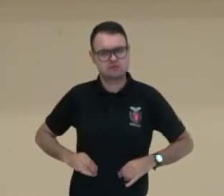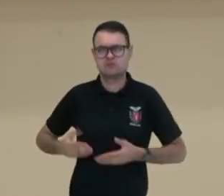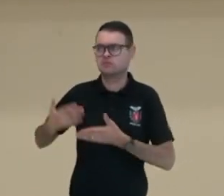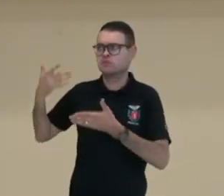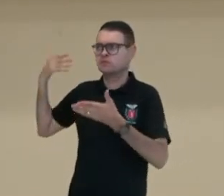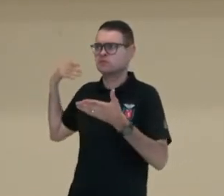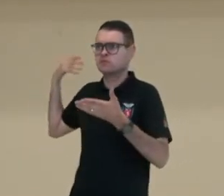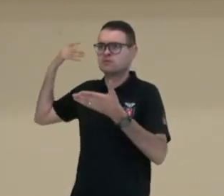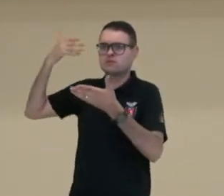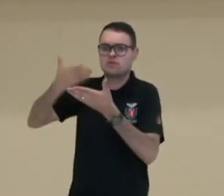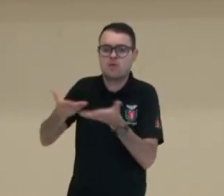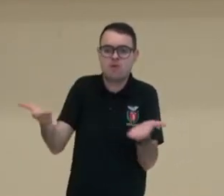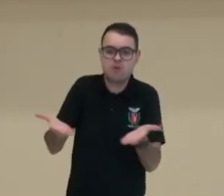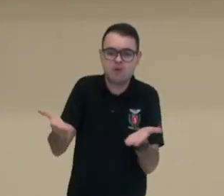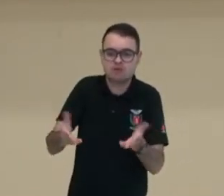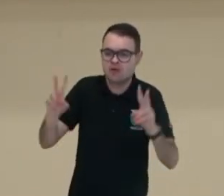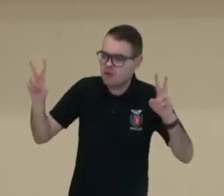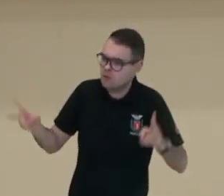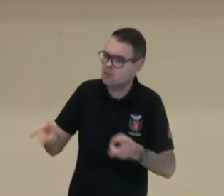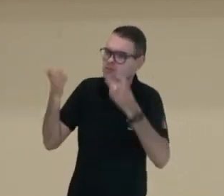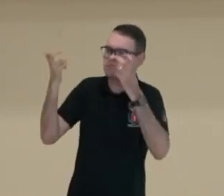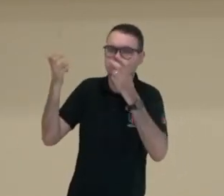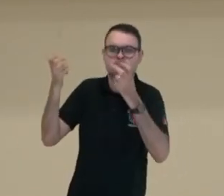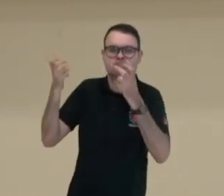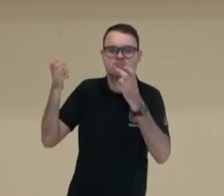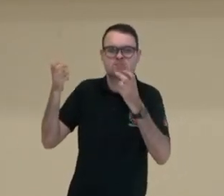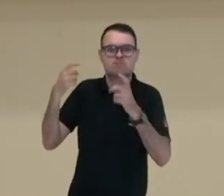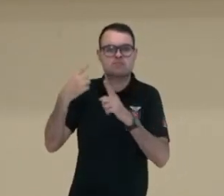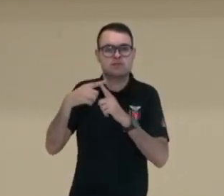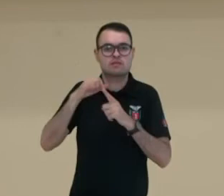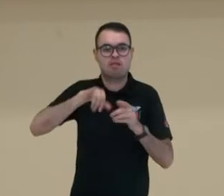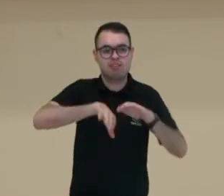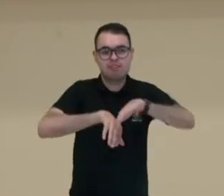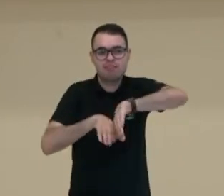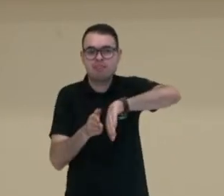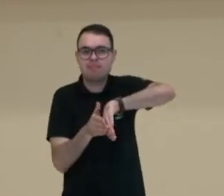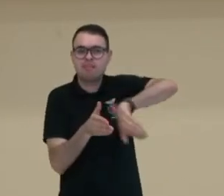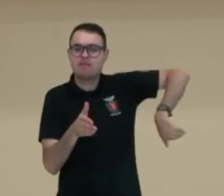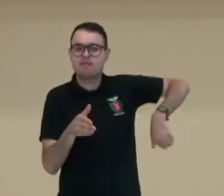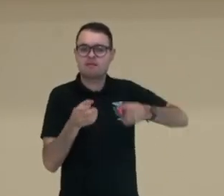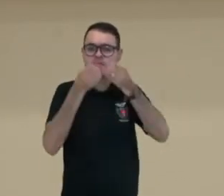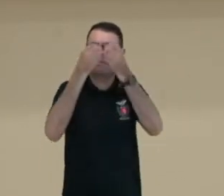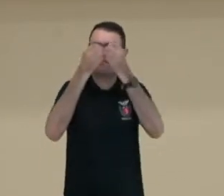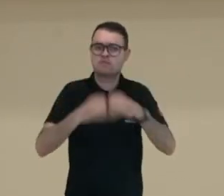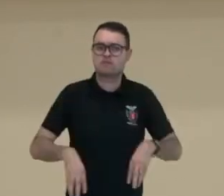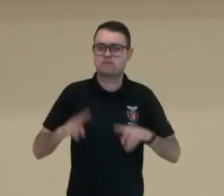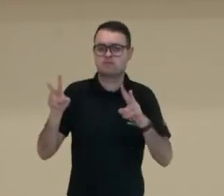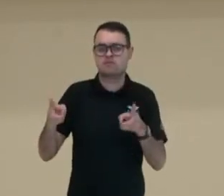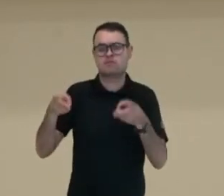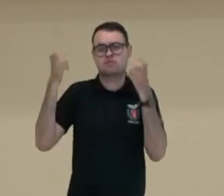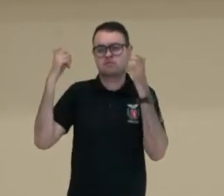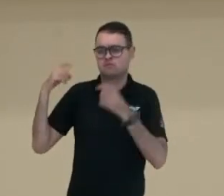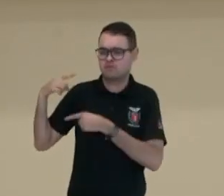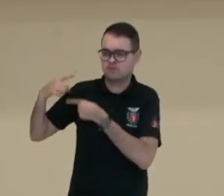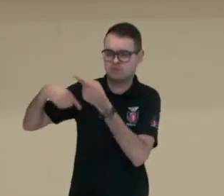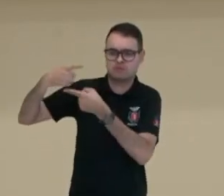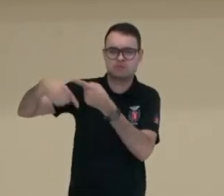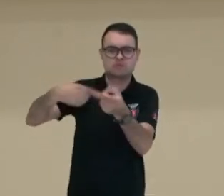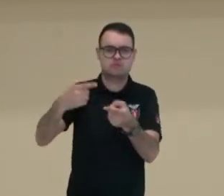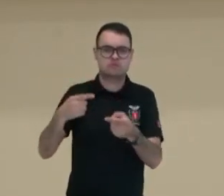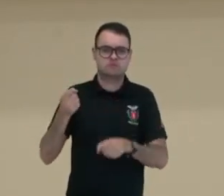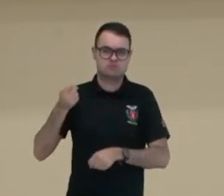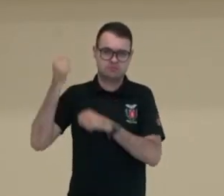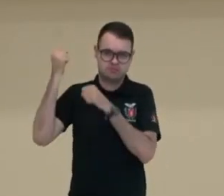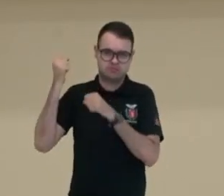eles estão hoje. Que seja reconhecido, isso prejudica inclusive o reconhecimento das comunidades de remanescentes quilombolas. Como vocês viram